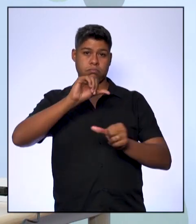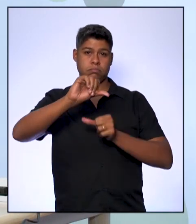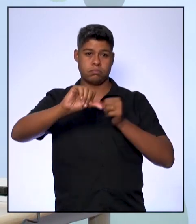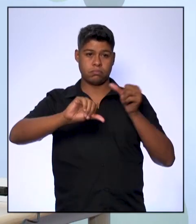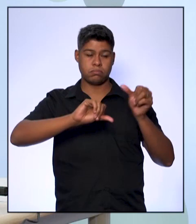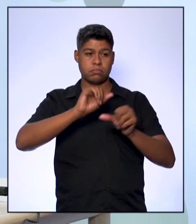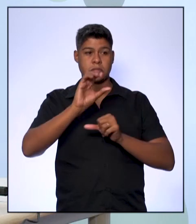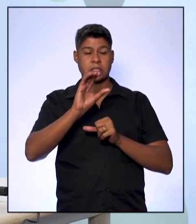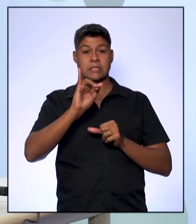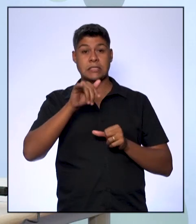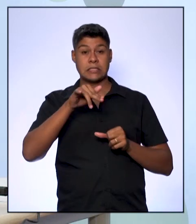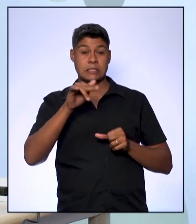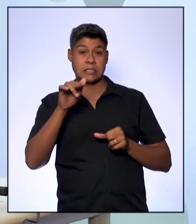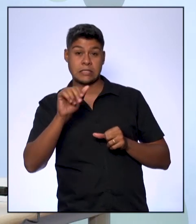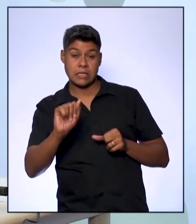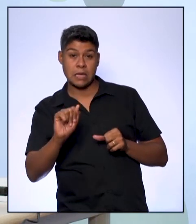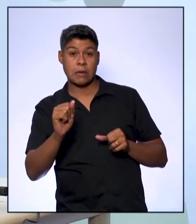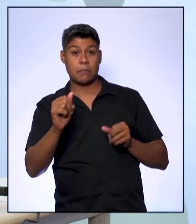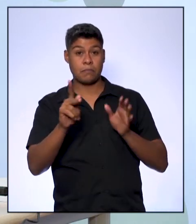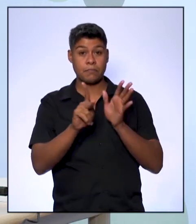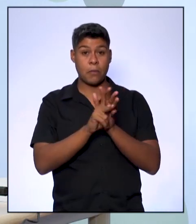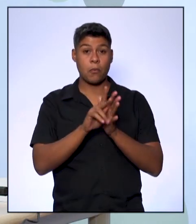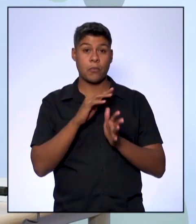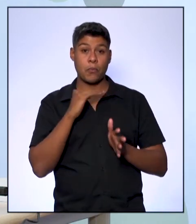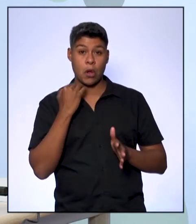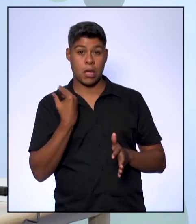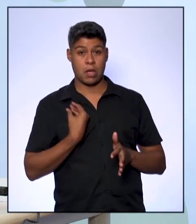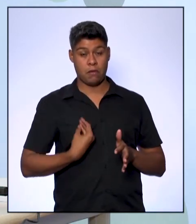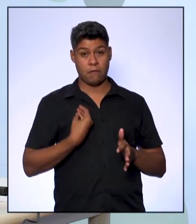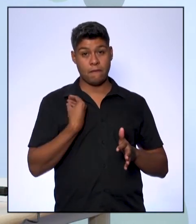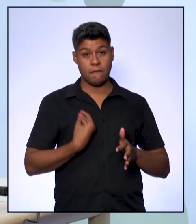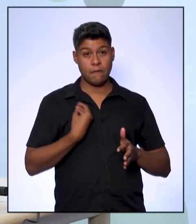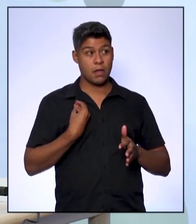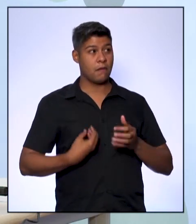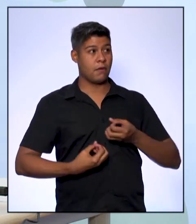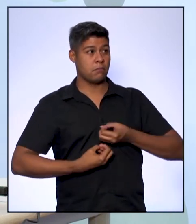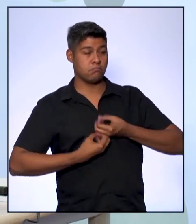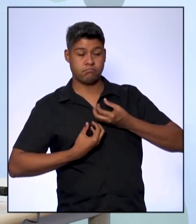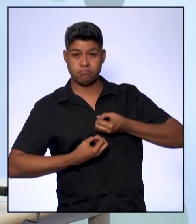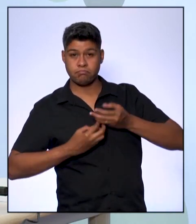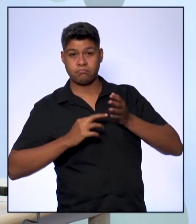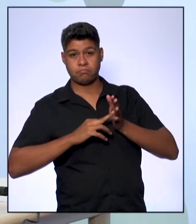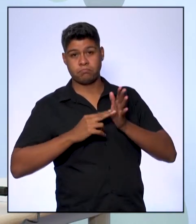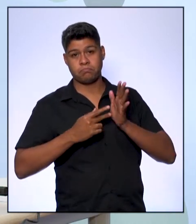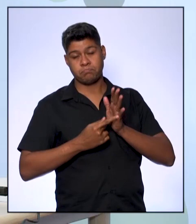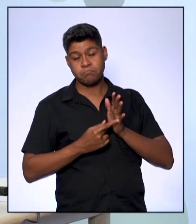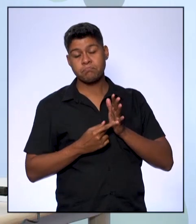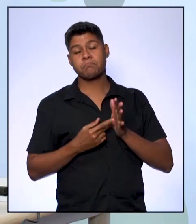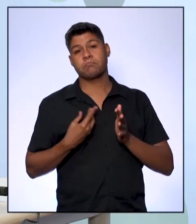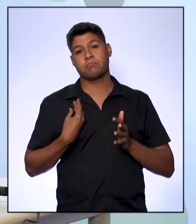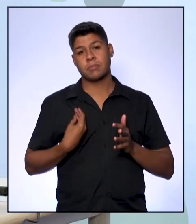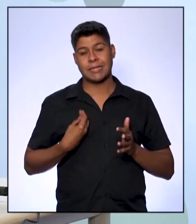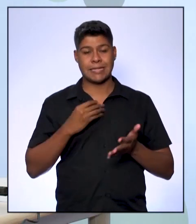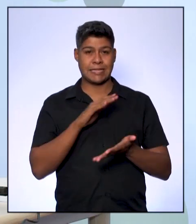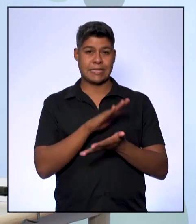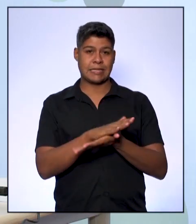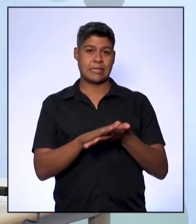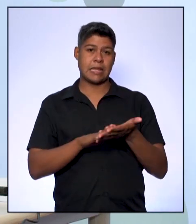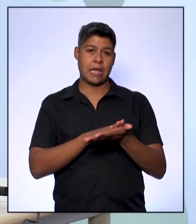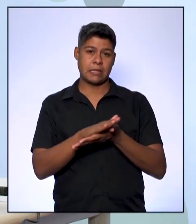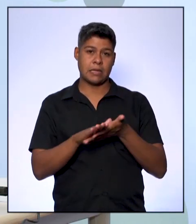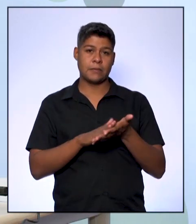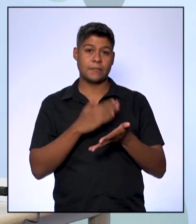cinza então a causa é morrer que está implícita nessa expressão e o efeito é virar cinza e nada